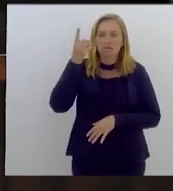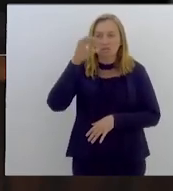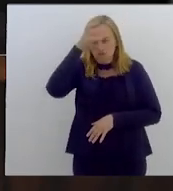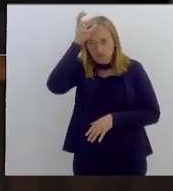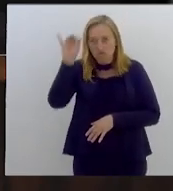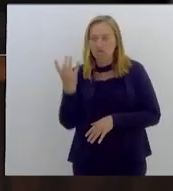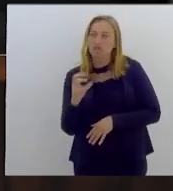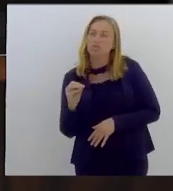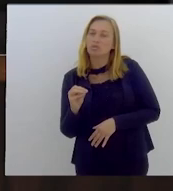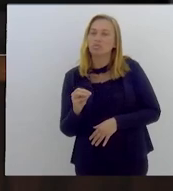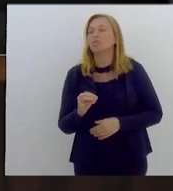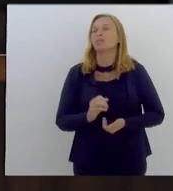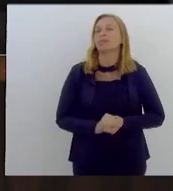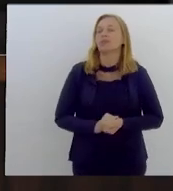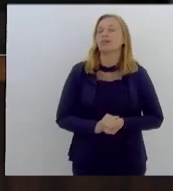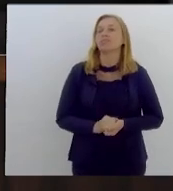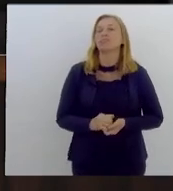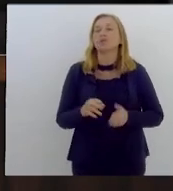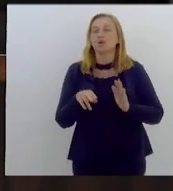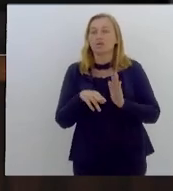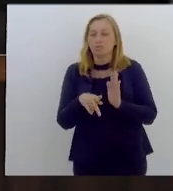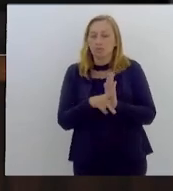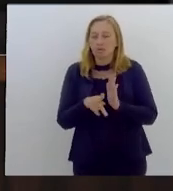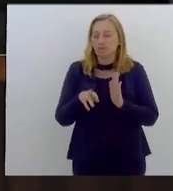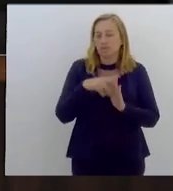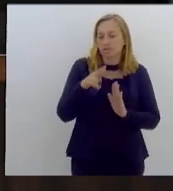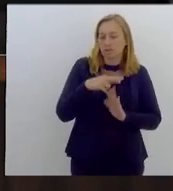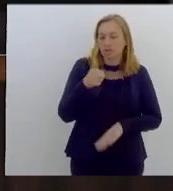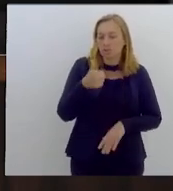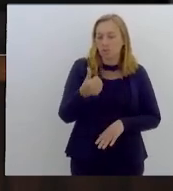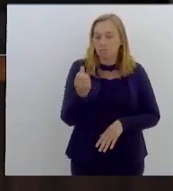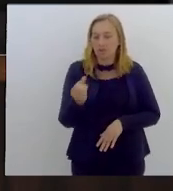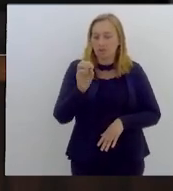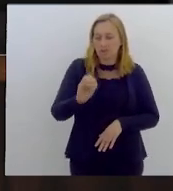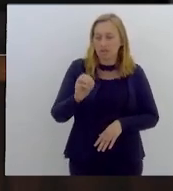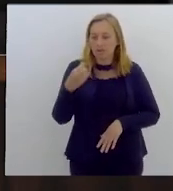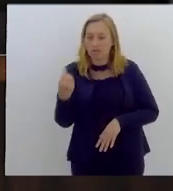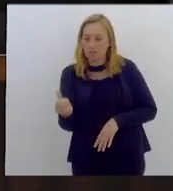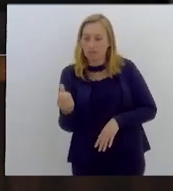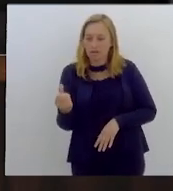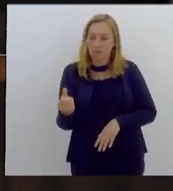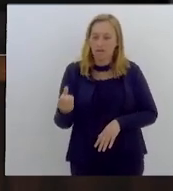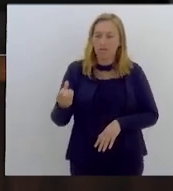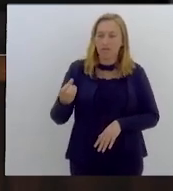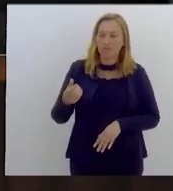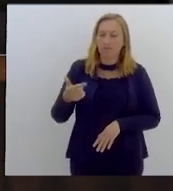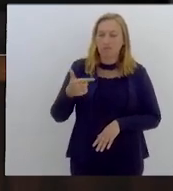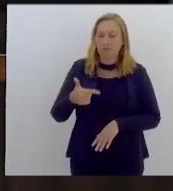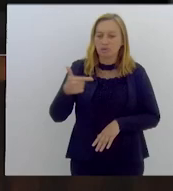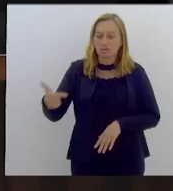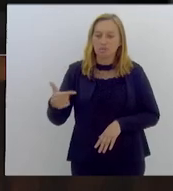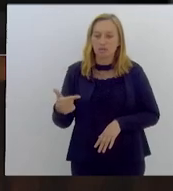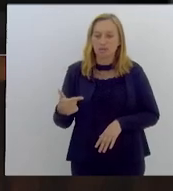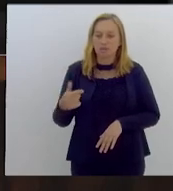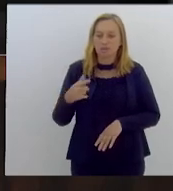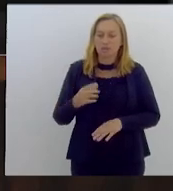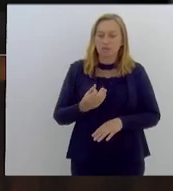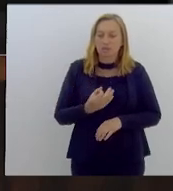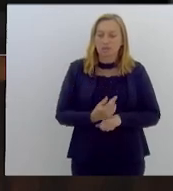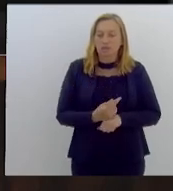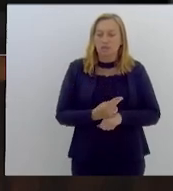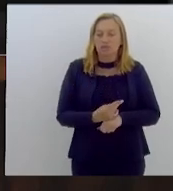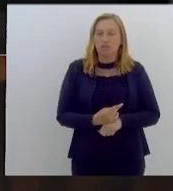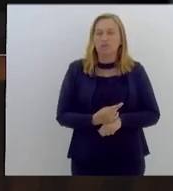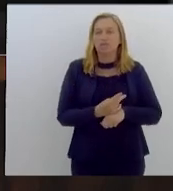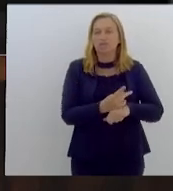Pampulha. Projeto de resolução número 1606-22, de autoria do deputado Anderson Alexandre, concede o título de cidadão do Estado do Rio de Janeiro ao